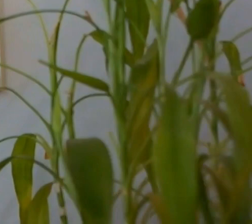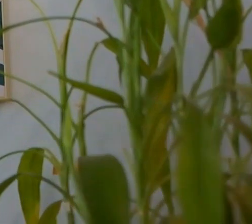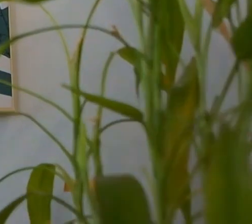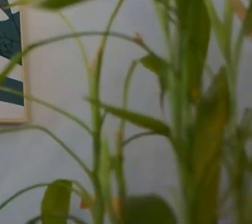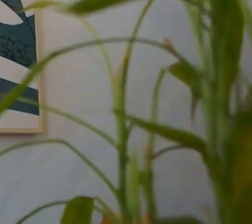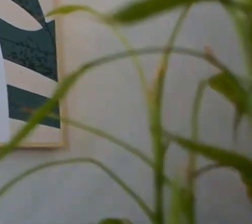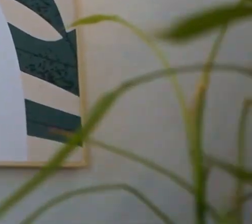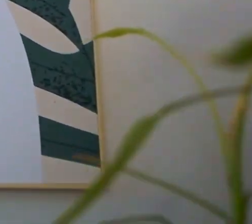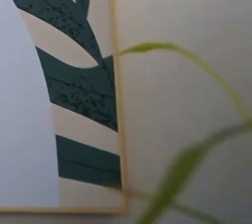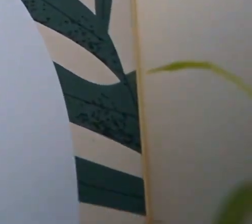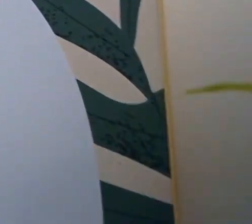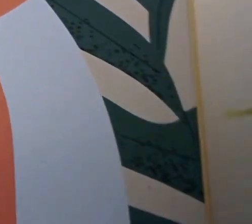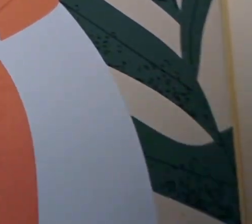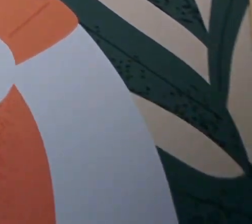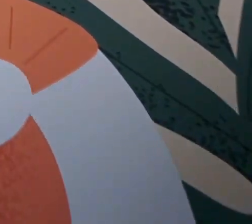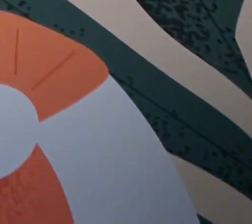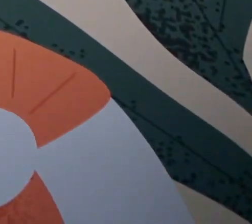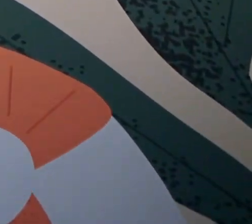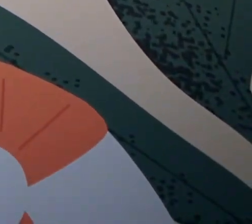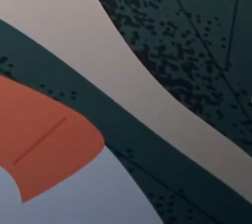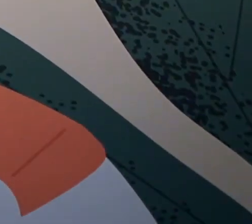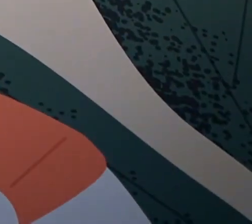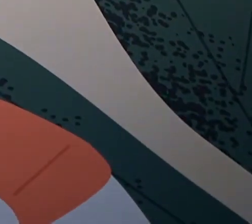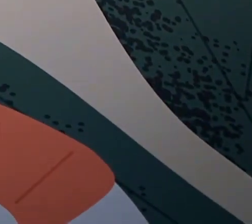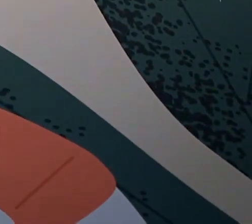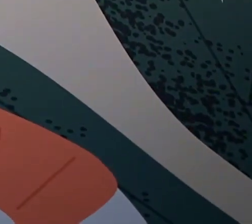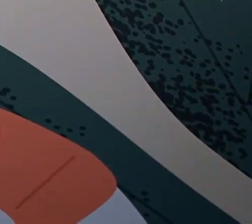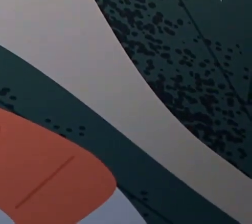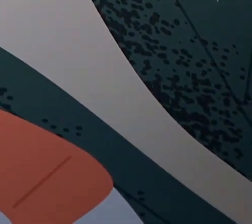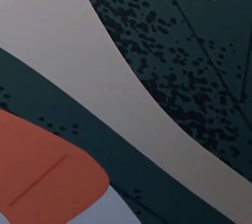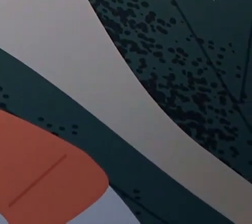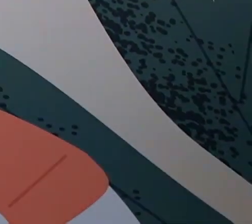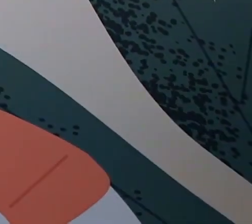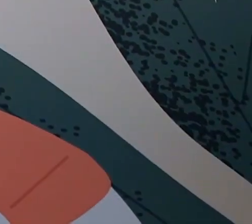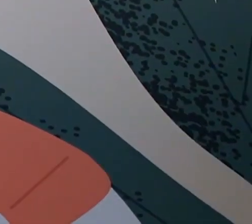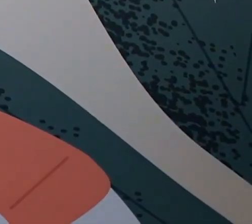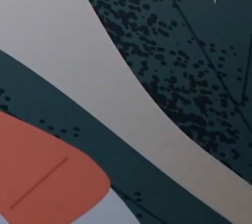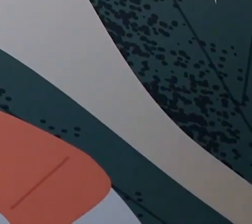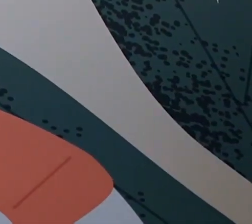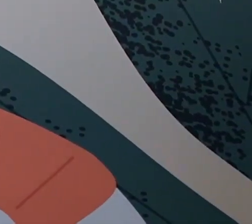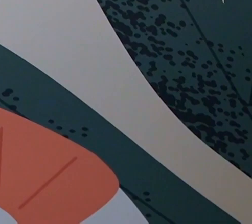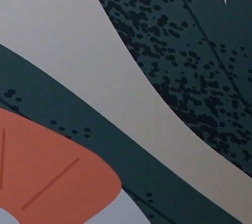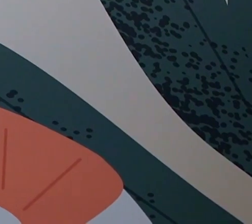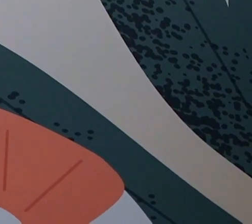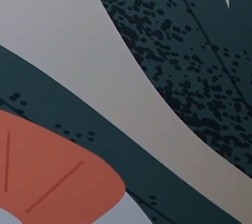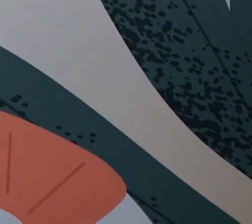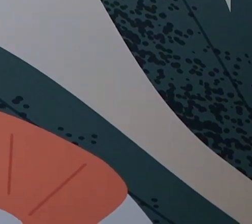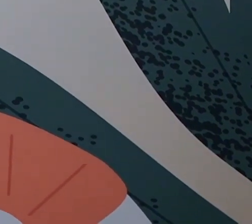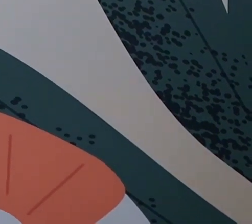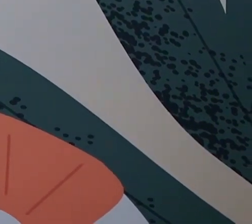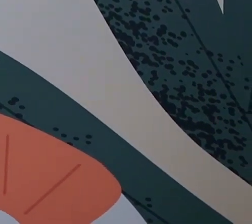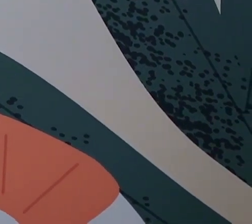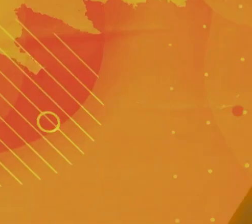toca, vê o que escorre, todo esse corpo tem poder.